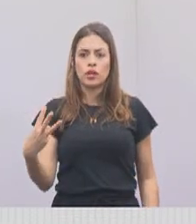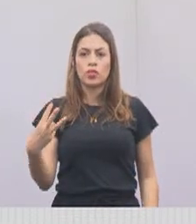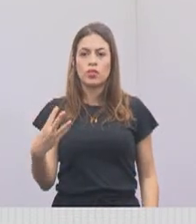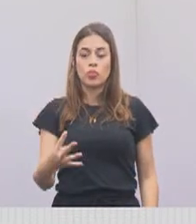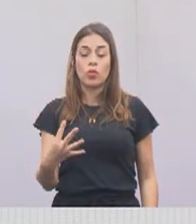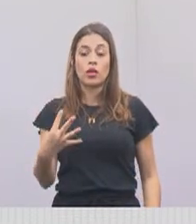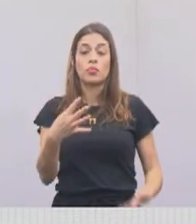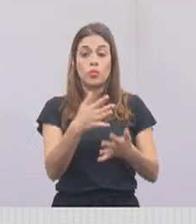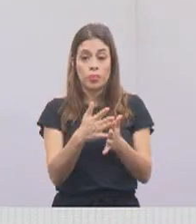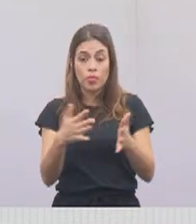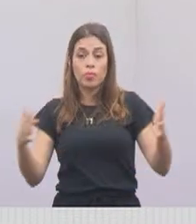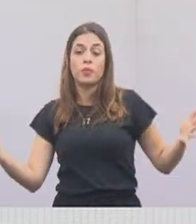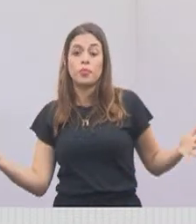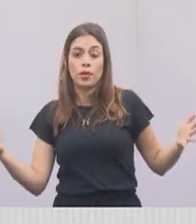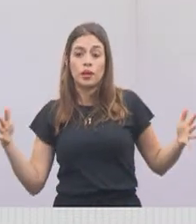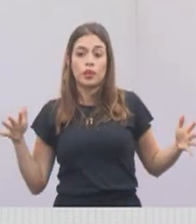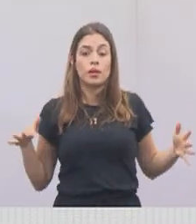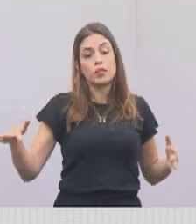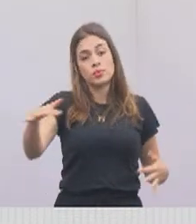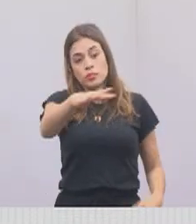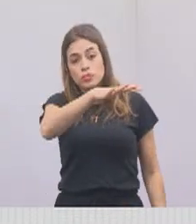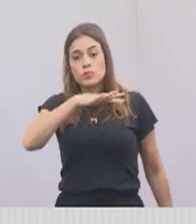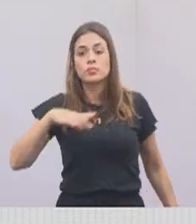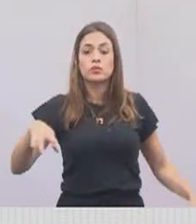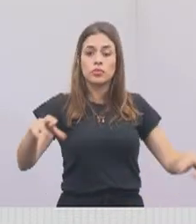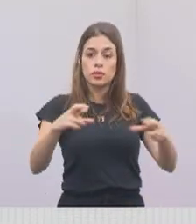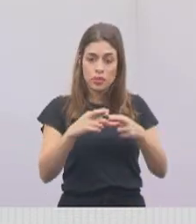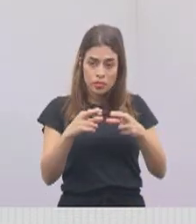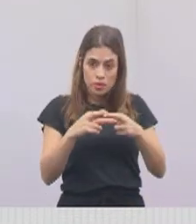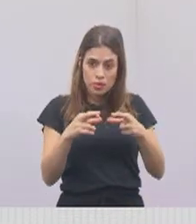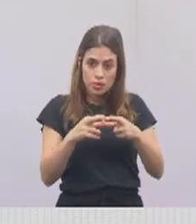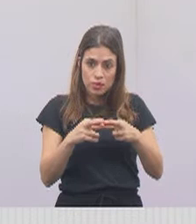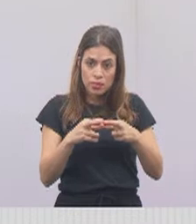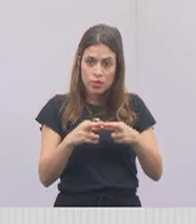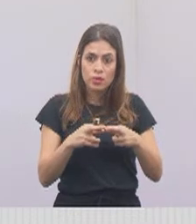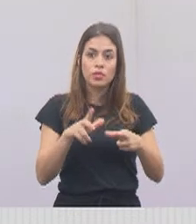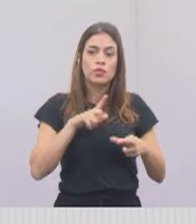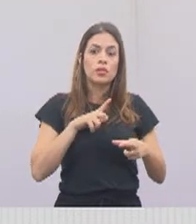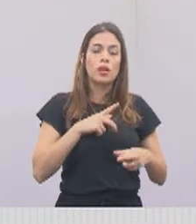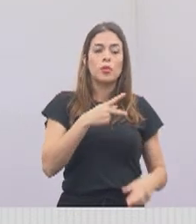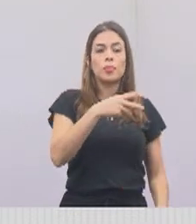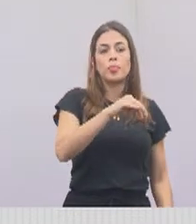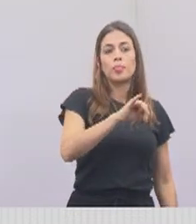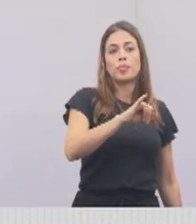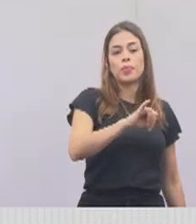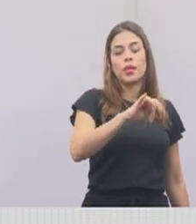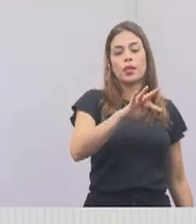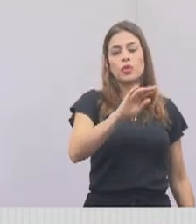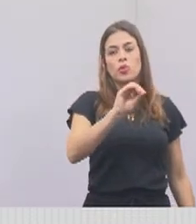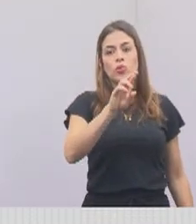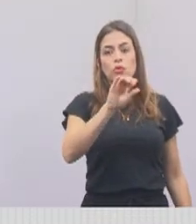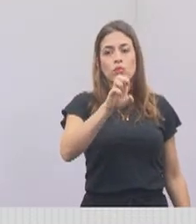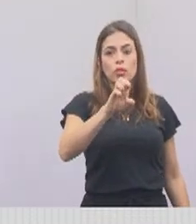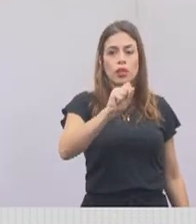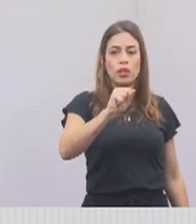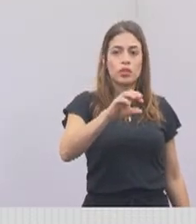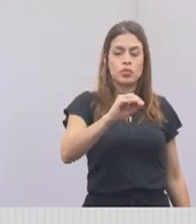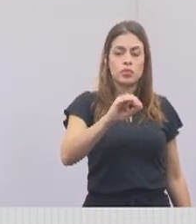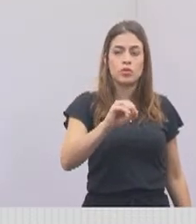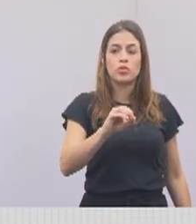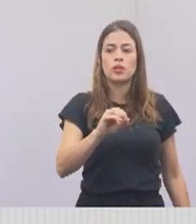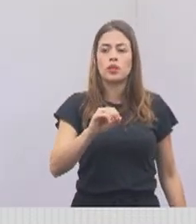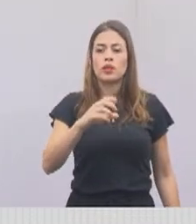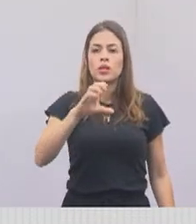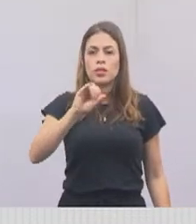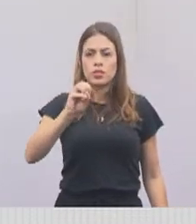ampliem a atenção ali em toda a região, né? Aquela região que tem Pitoresco, tem também o Cidade de